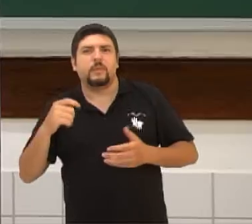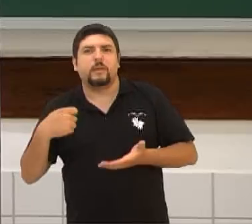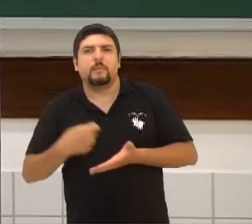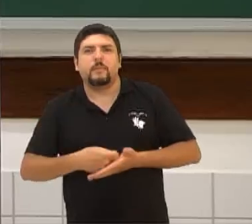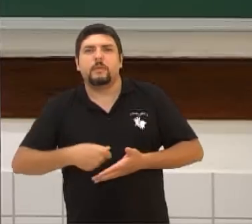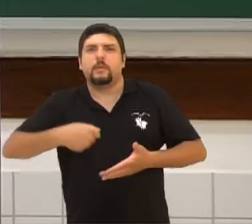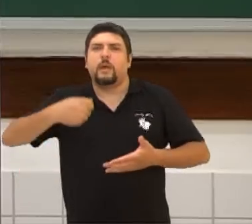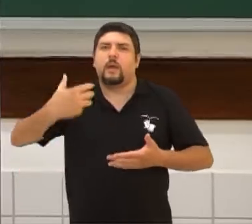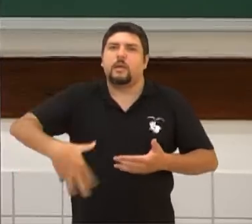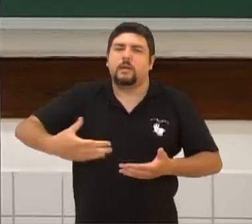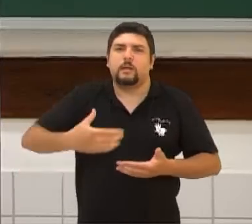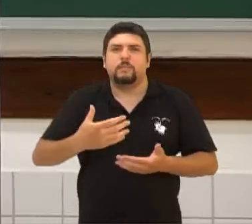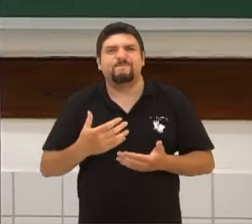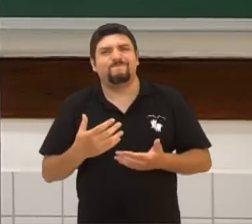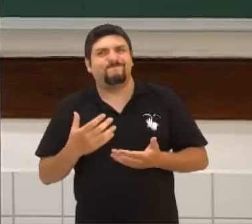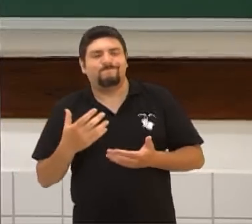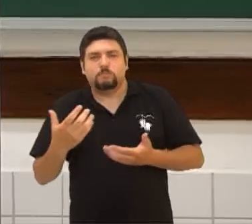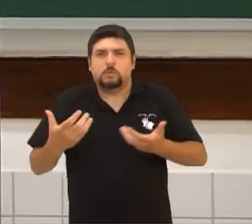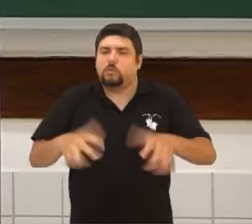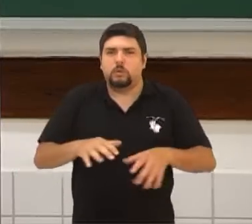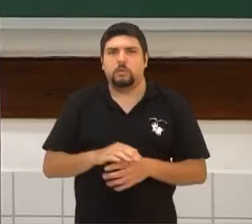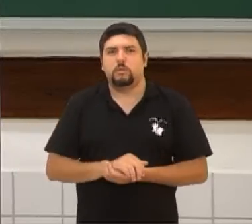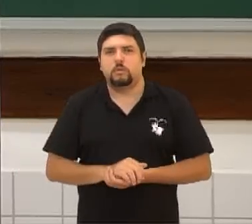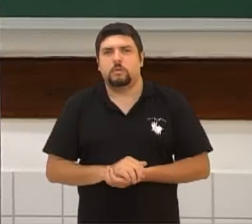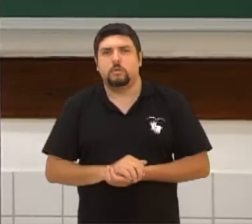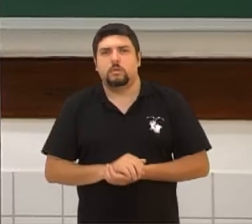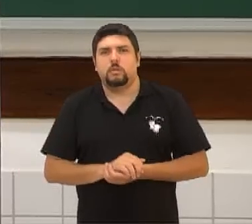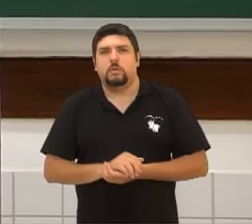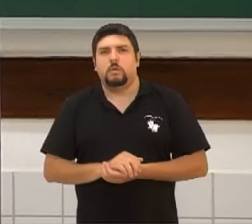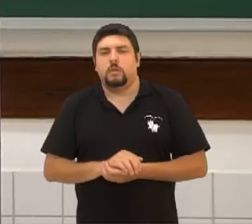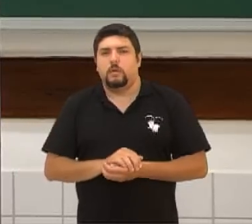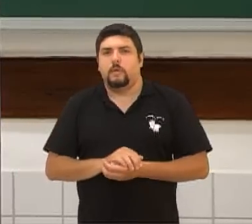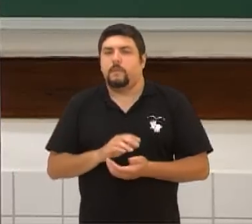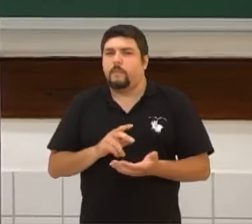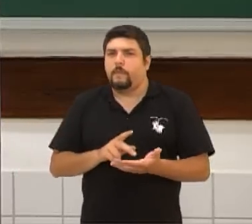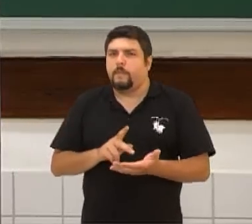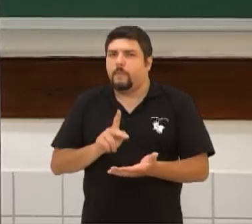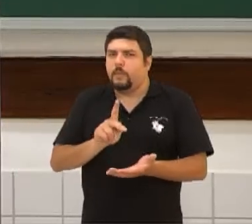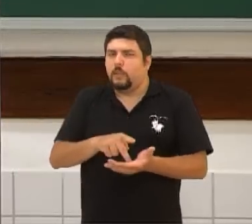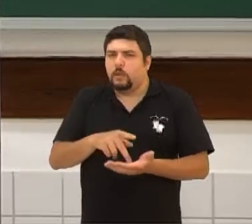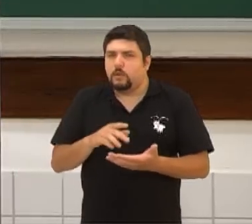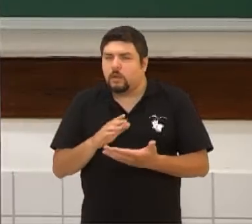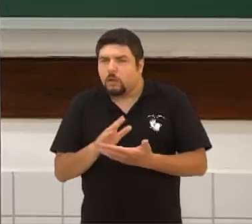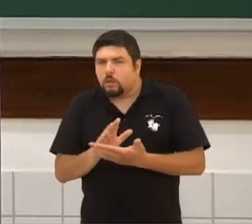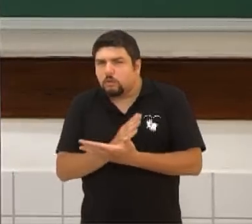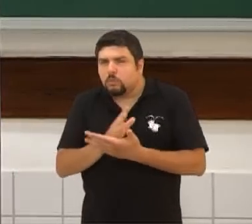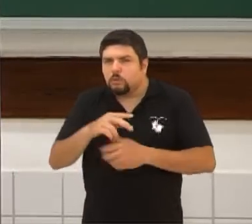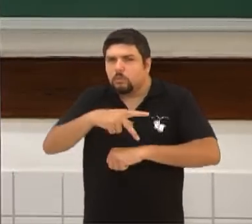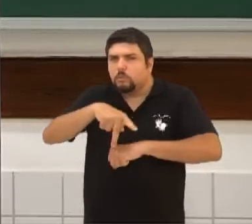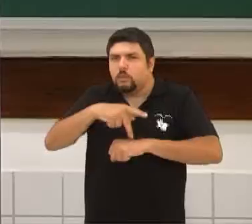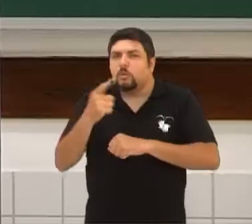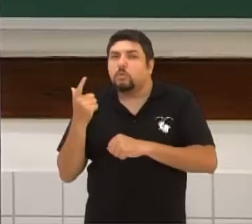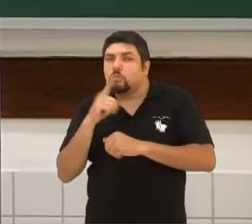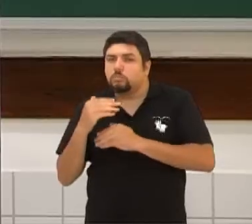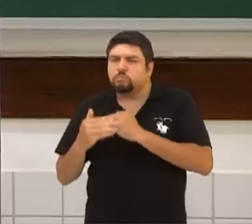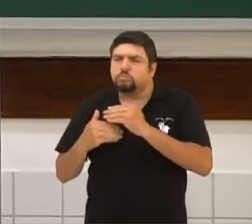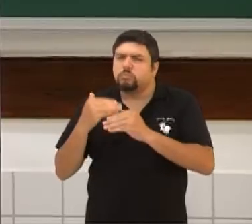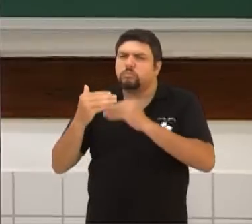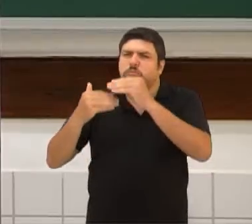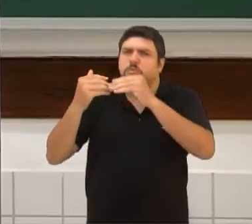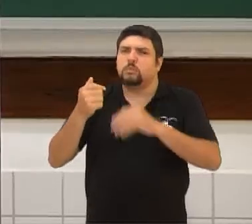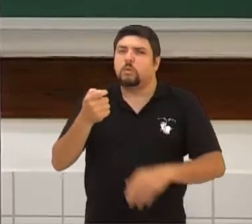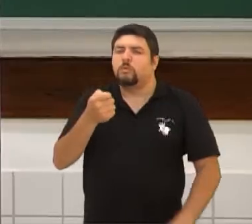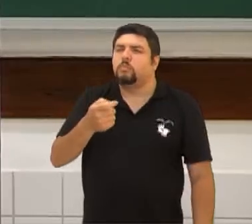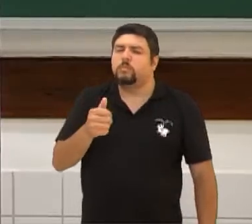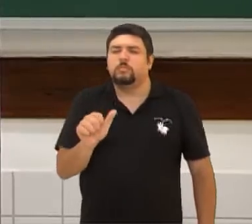nós temos aproximadamente aí 11 países que chegaram a um patamar de nível médio ou elevado de desenvolvimento